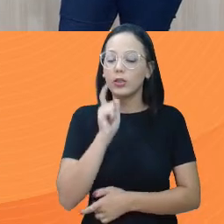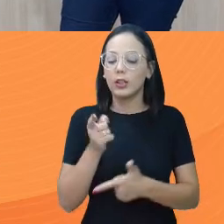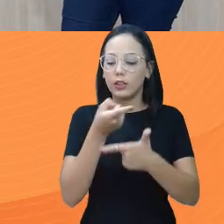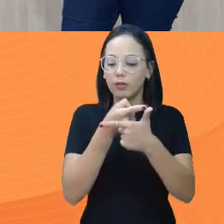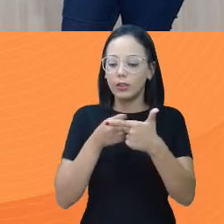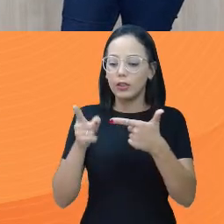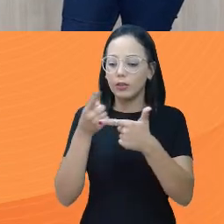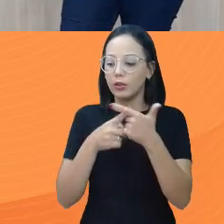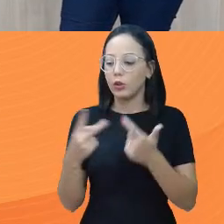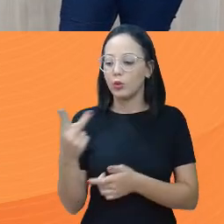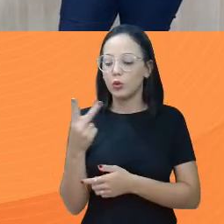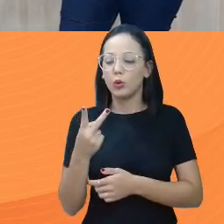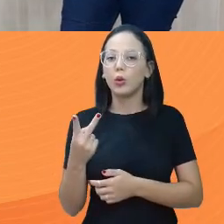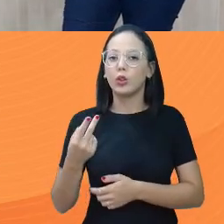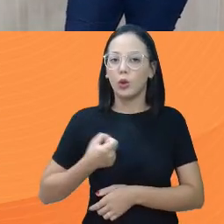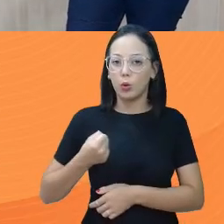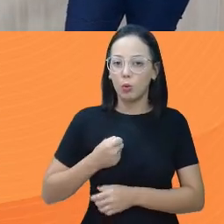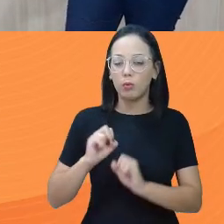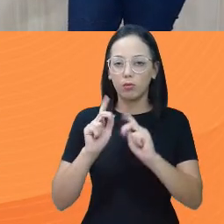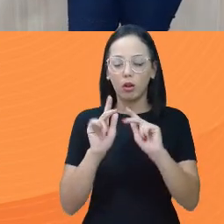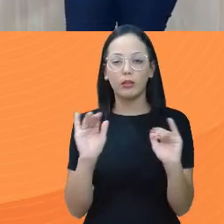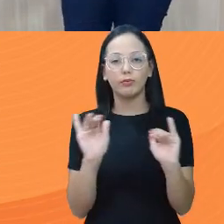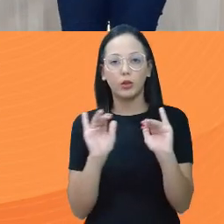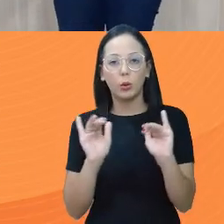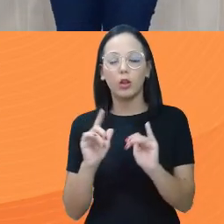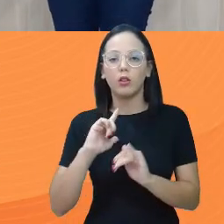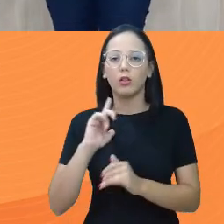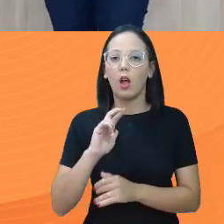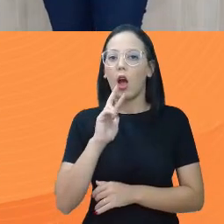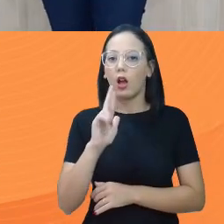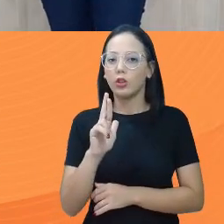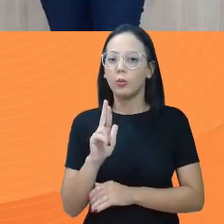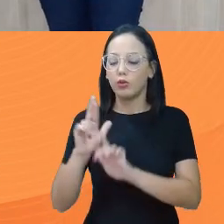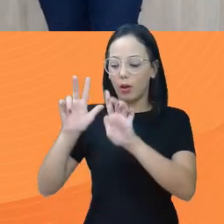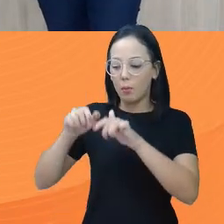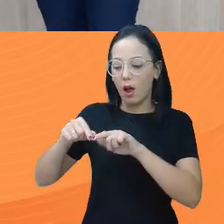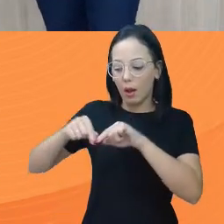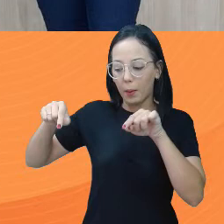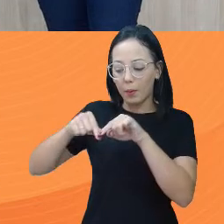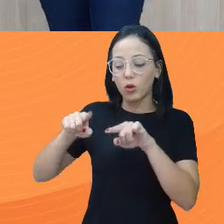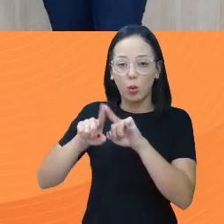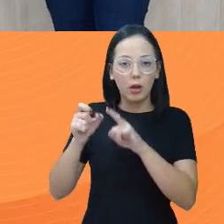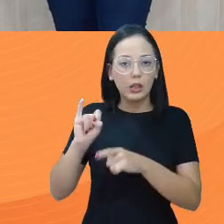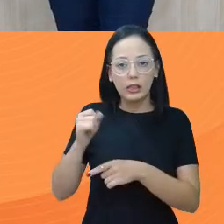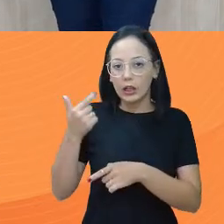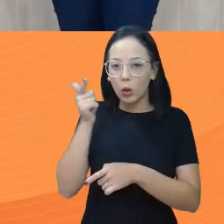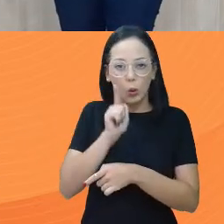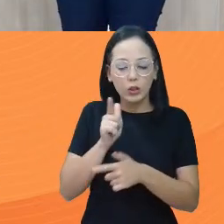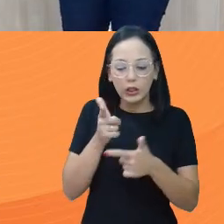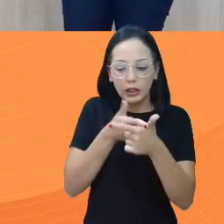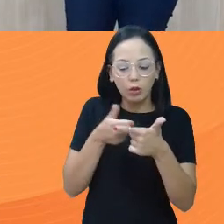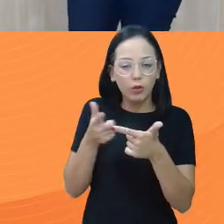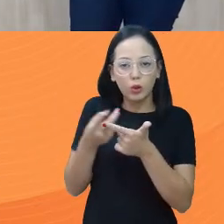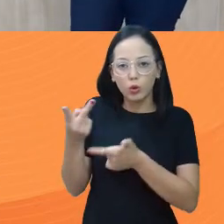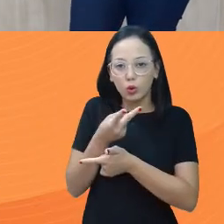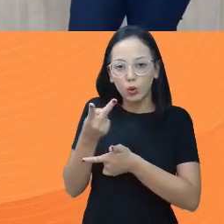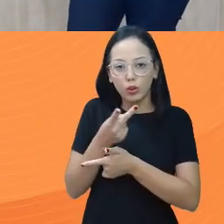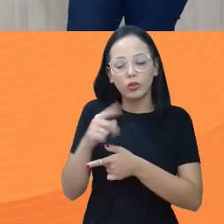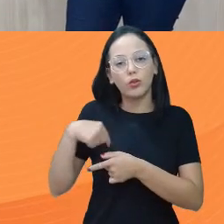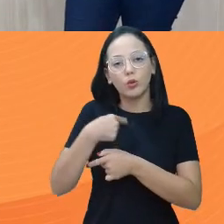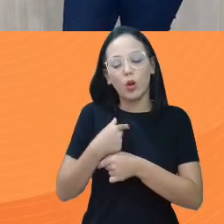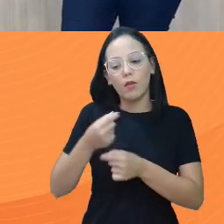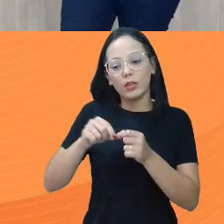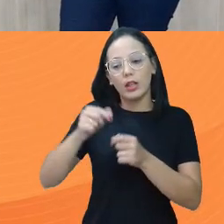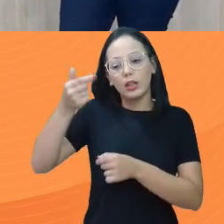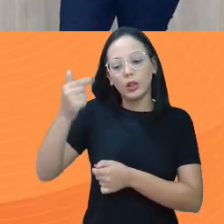dois valores, tranquilo, a gente vai colocar a resposta embaixo, mas se não der para dividir os dois valores, a gente vai repetir